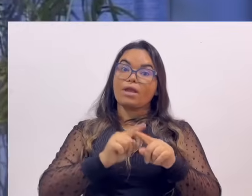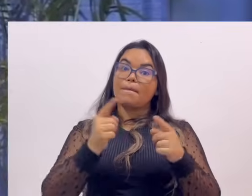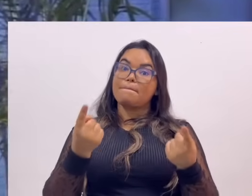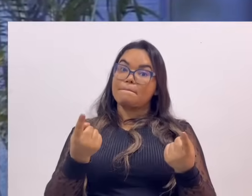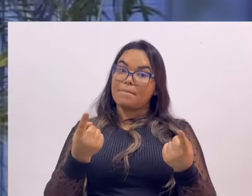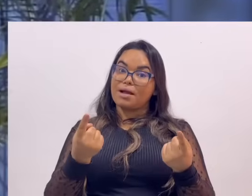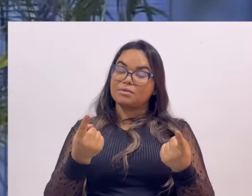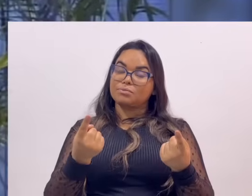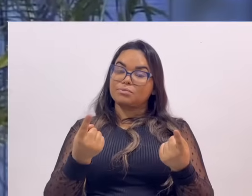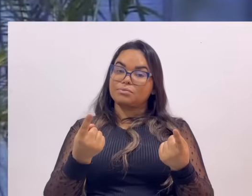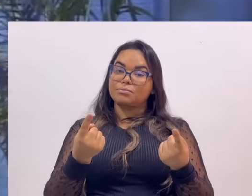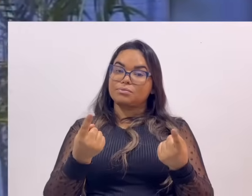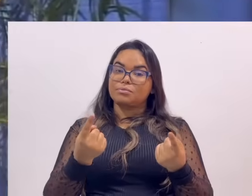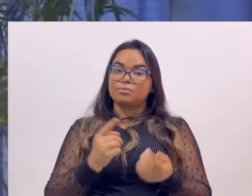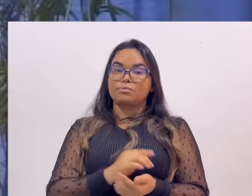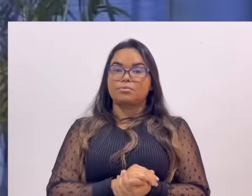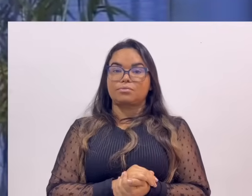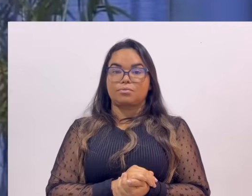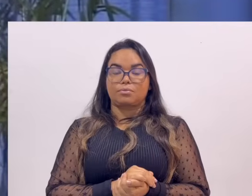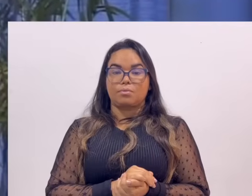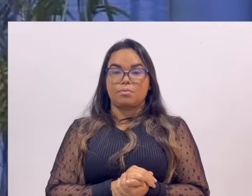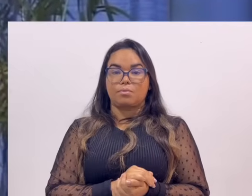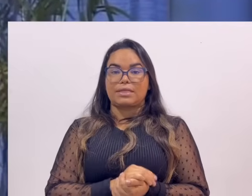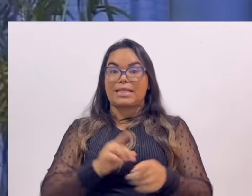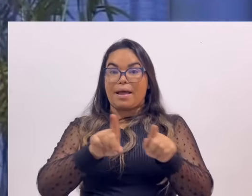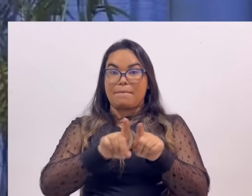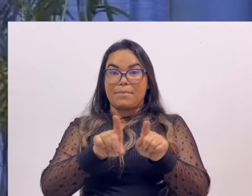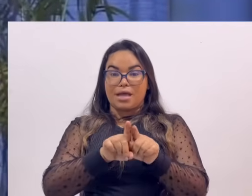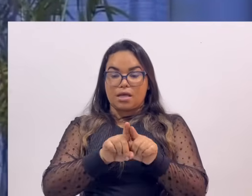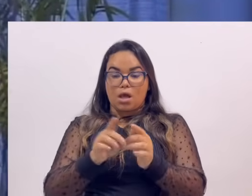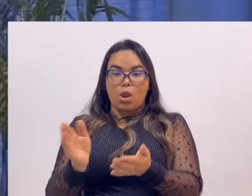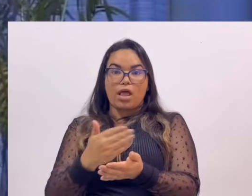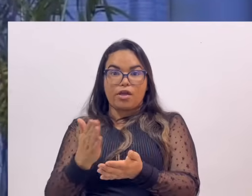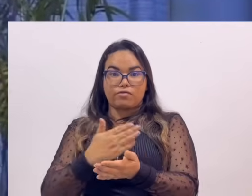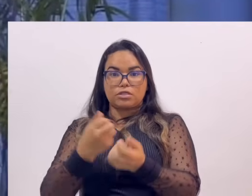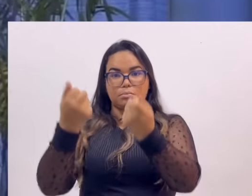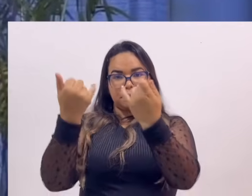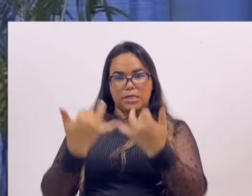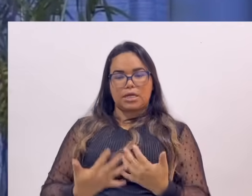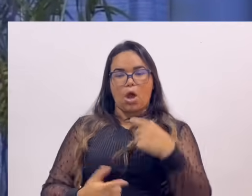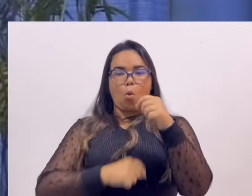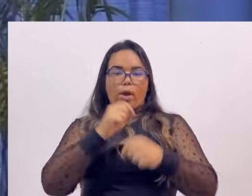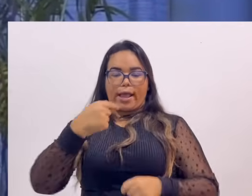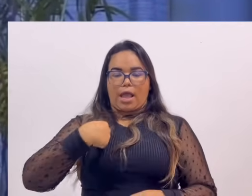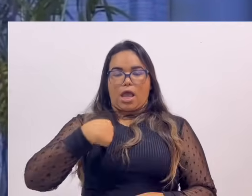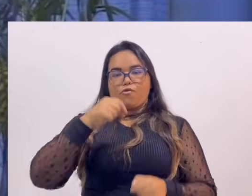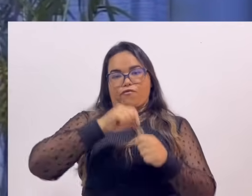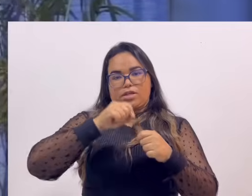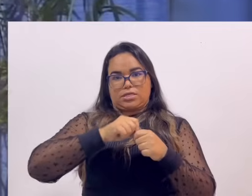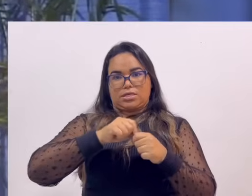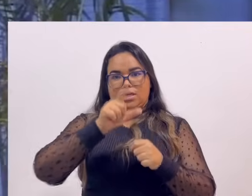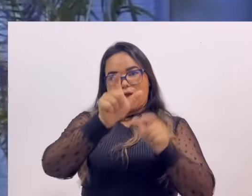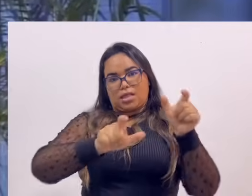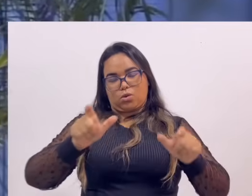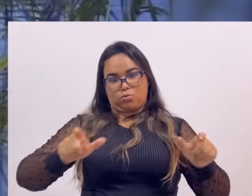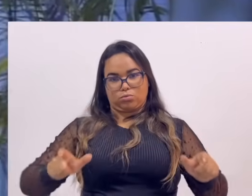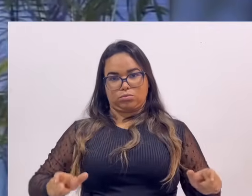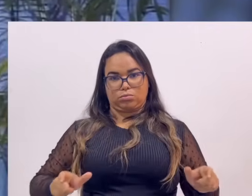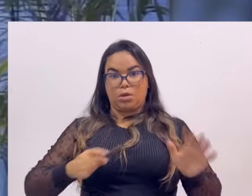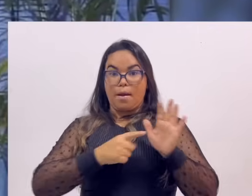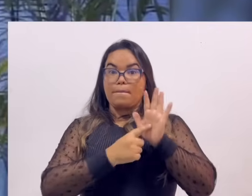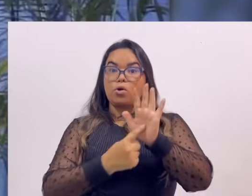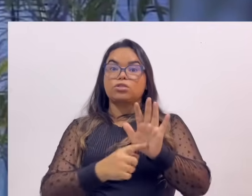Mas esta lei nos diz qual é a nossa parte neste processo. Ela nos indica a solução.